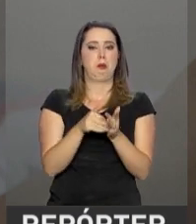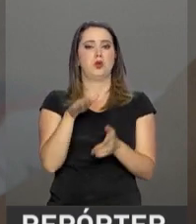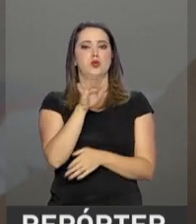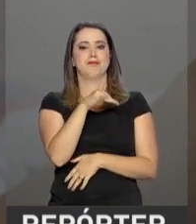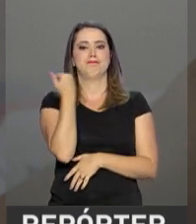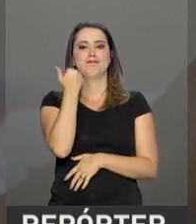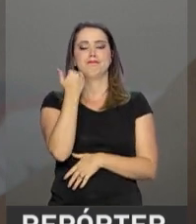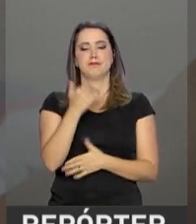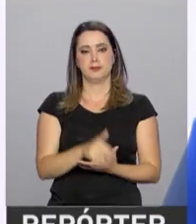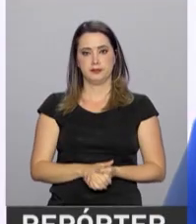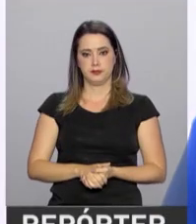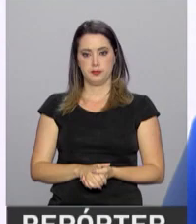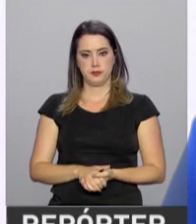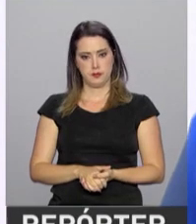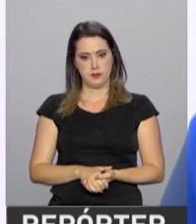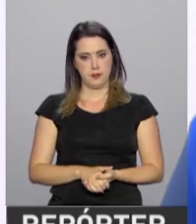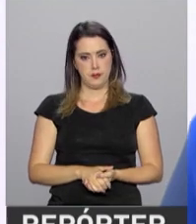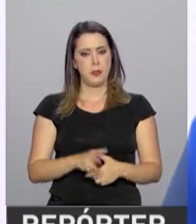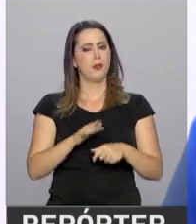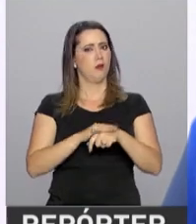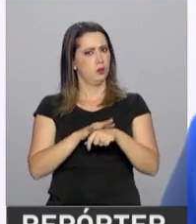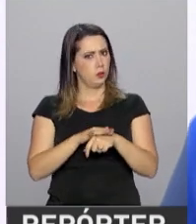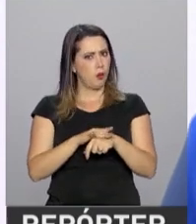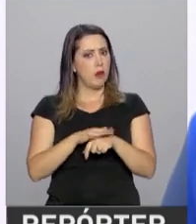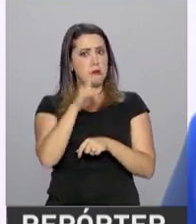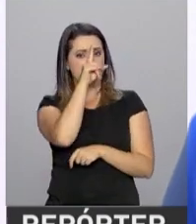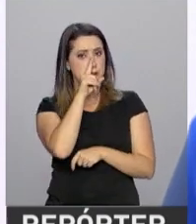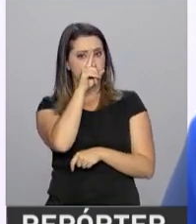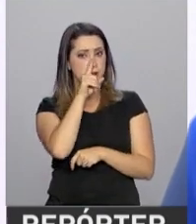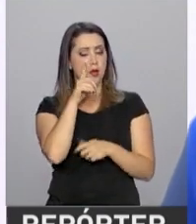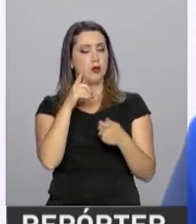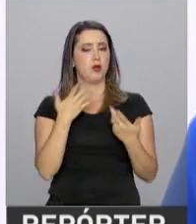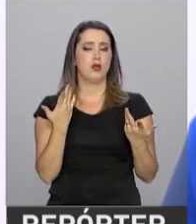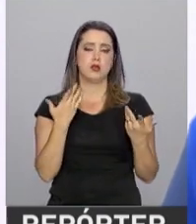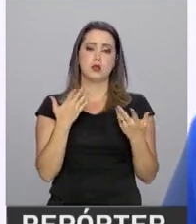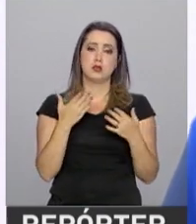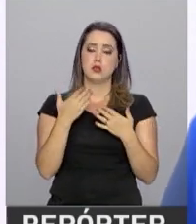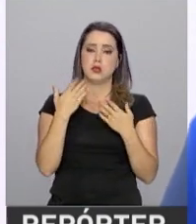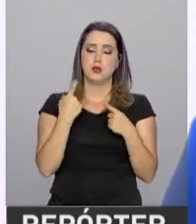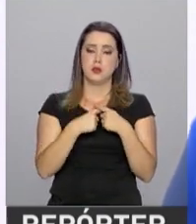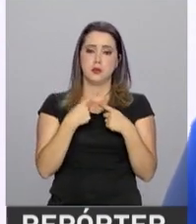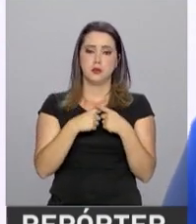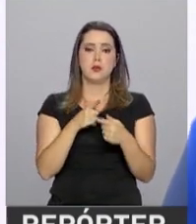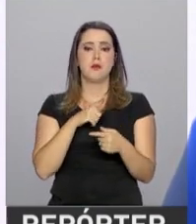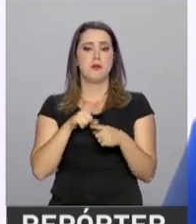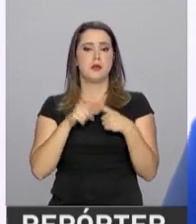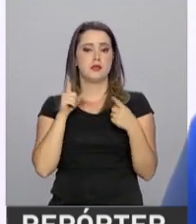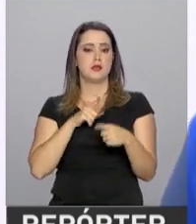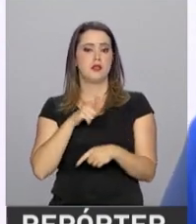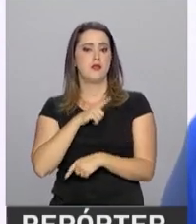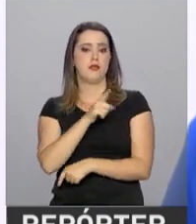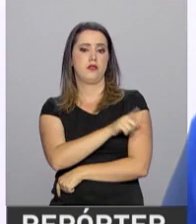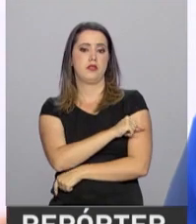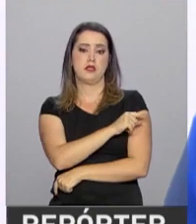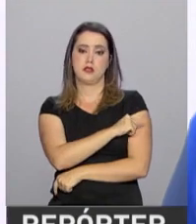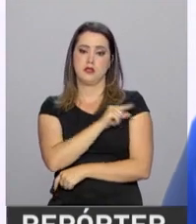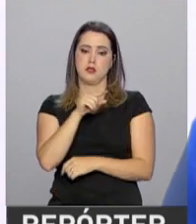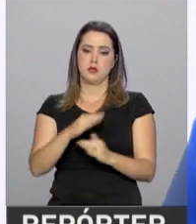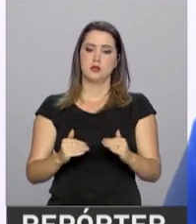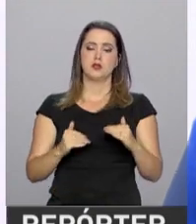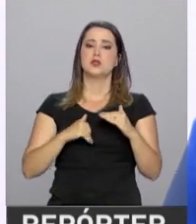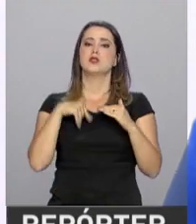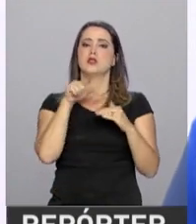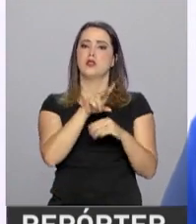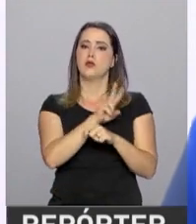pode levar à morte ou doença muito grave e que felizmente e graças à ação de vacinação do nosso país não com ele várias